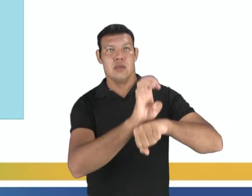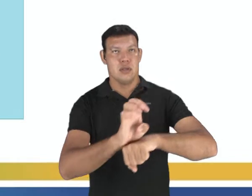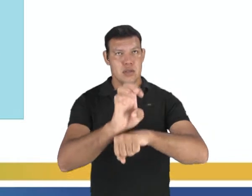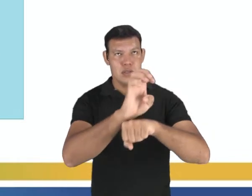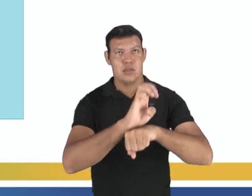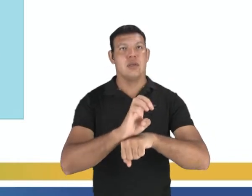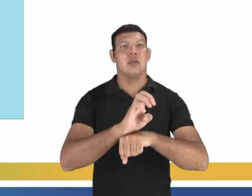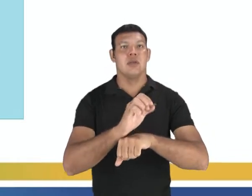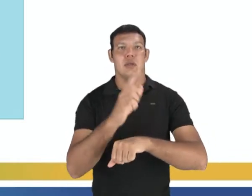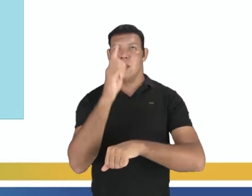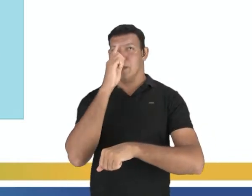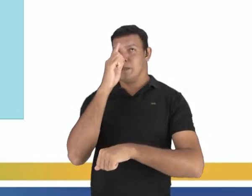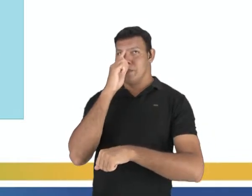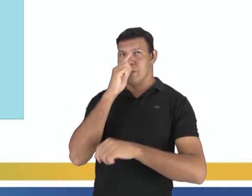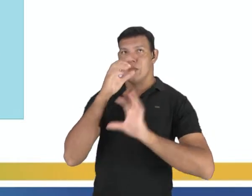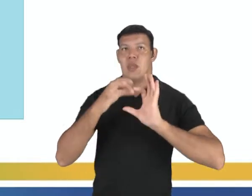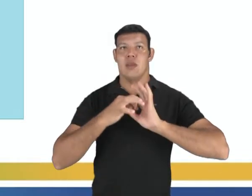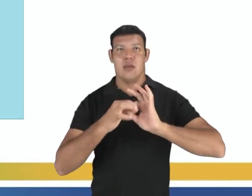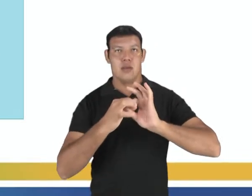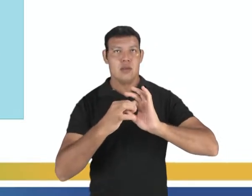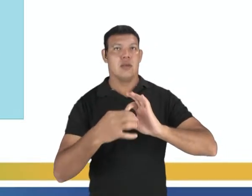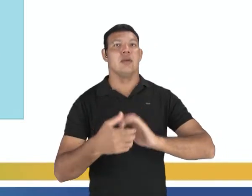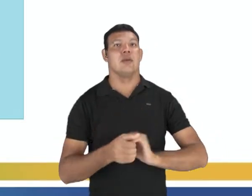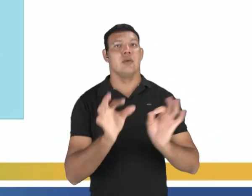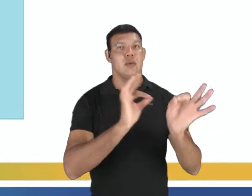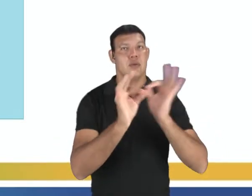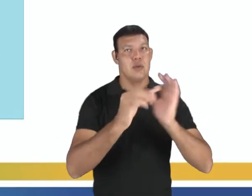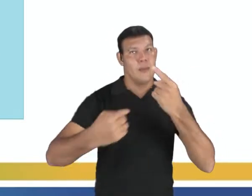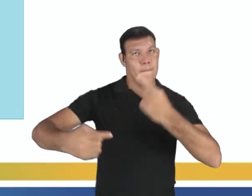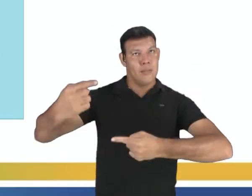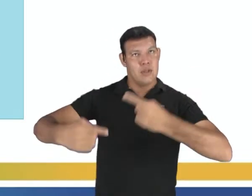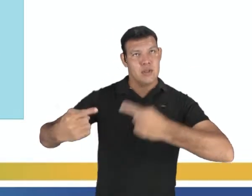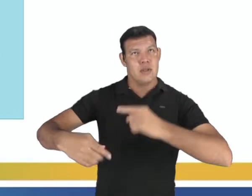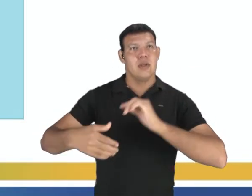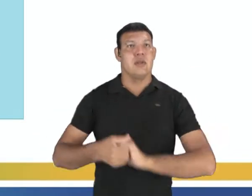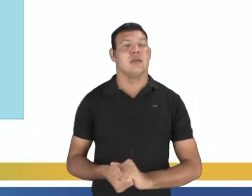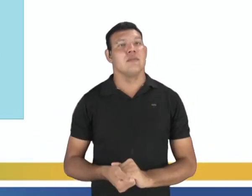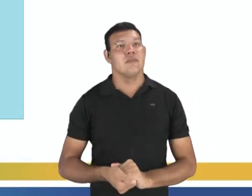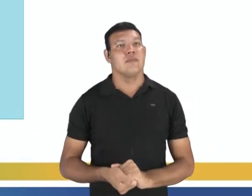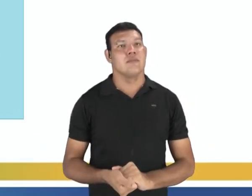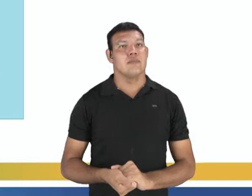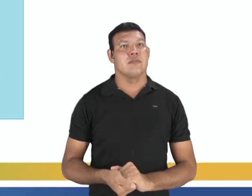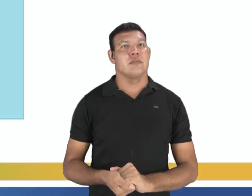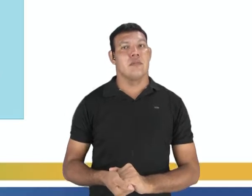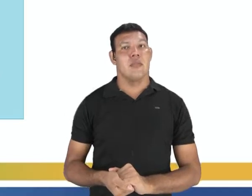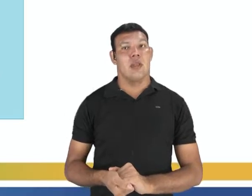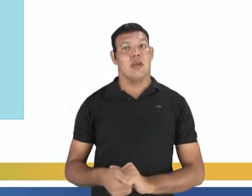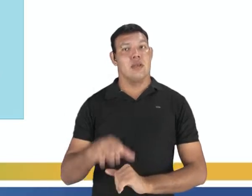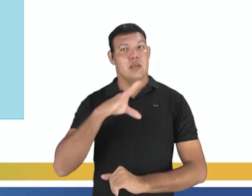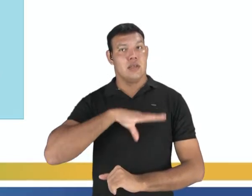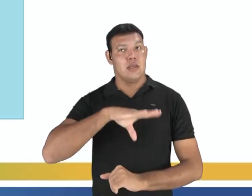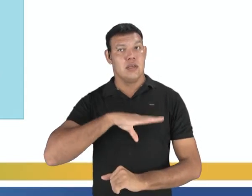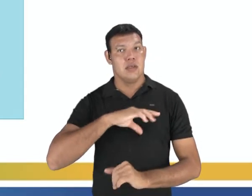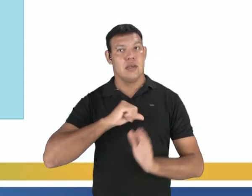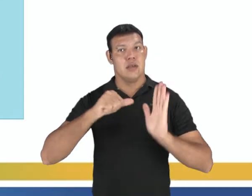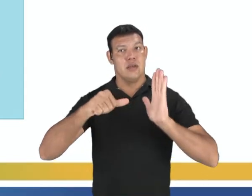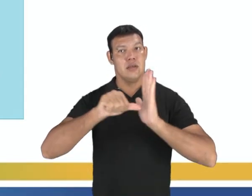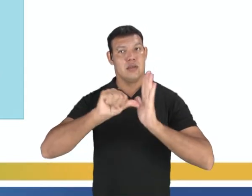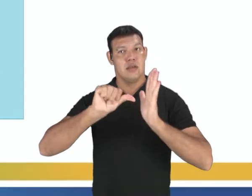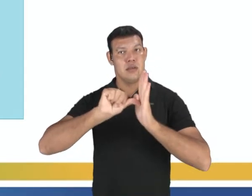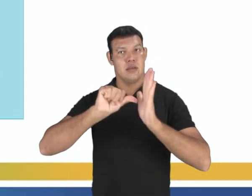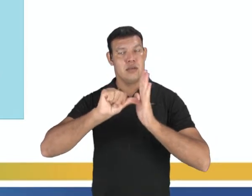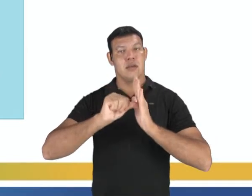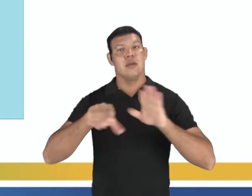política. Nesse período, então, floresceram aí as polis, né, Atenas e Esparta, que a gente vai discutir já sobre elas, né?